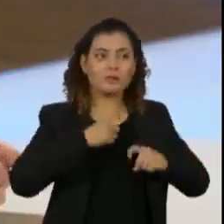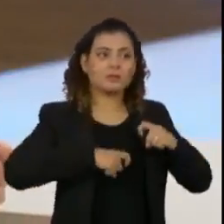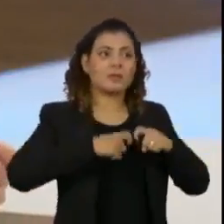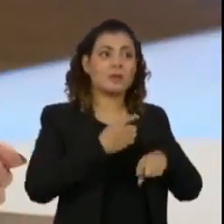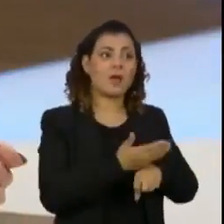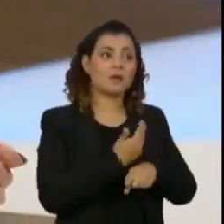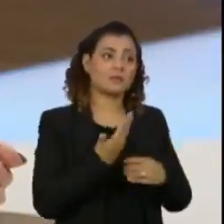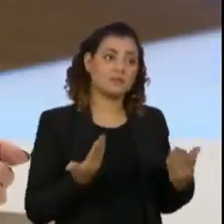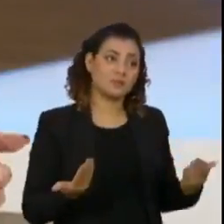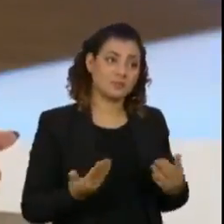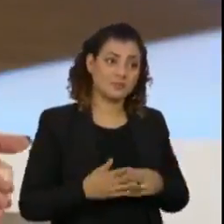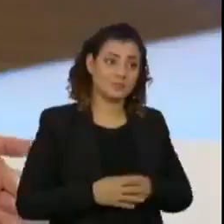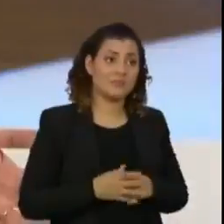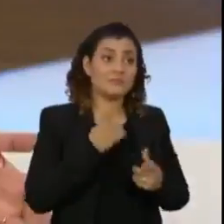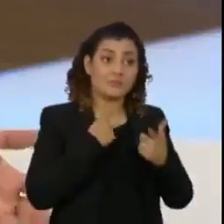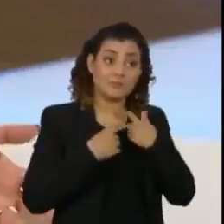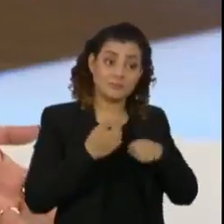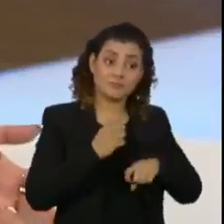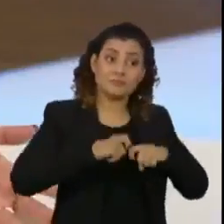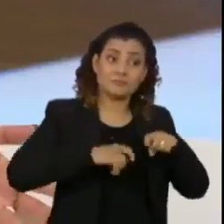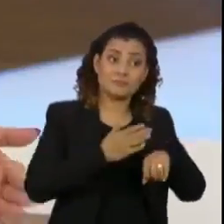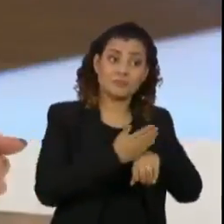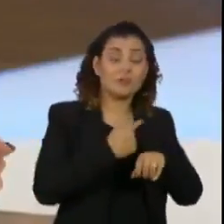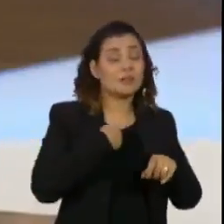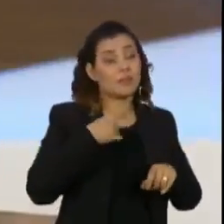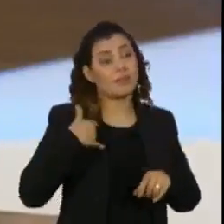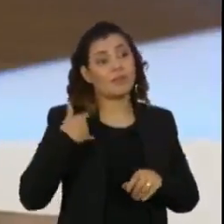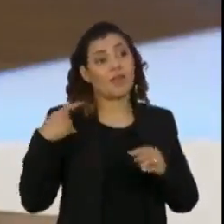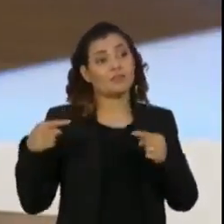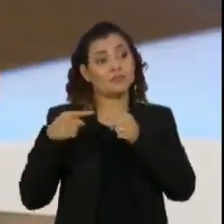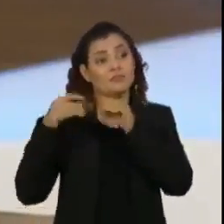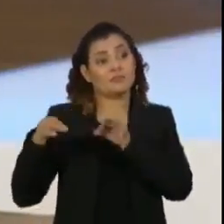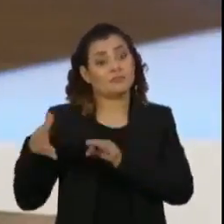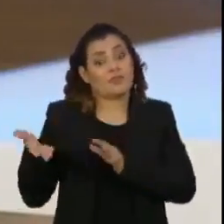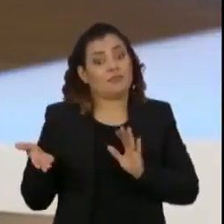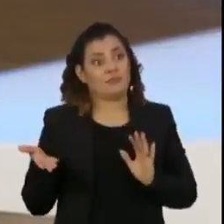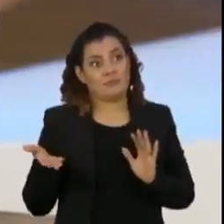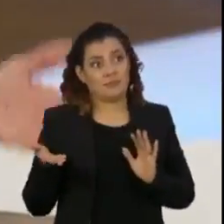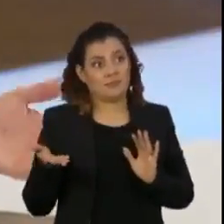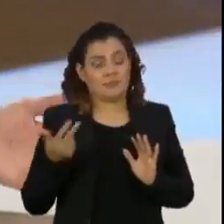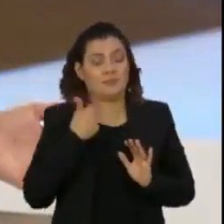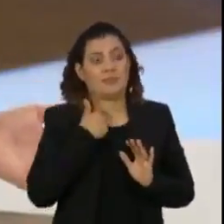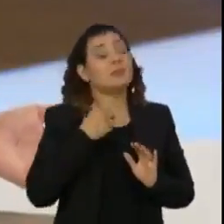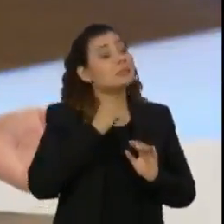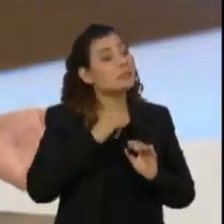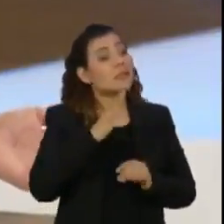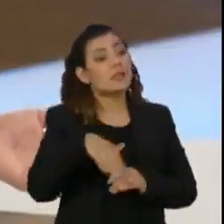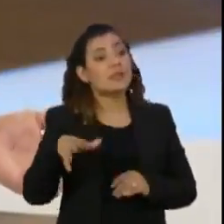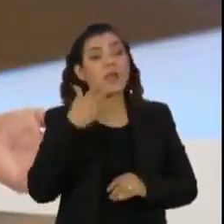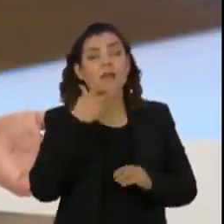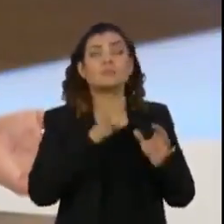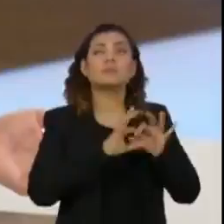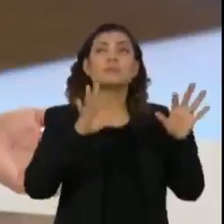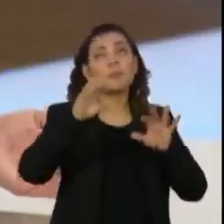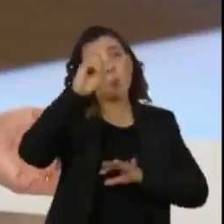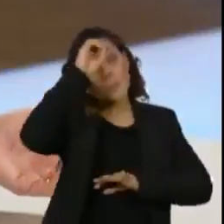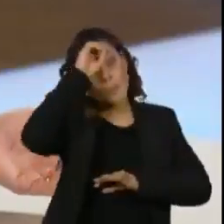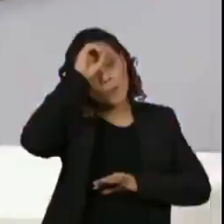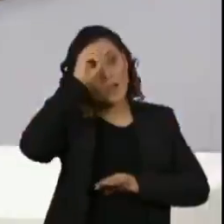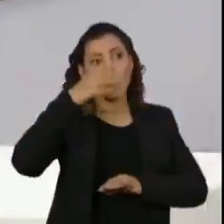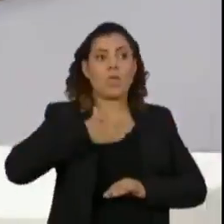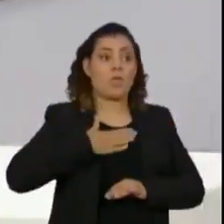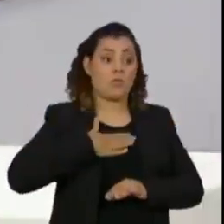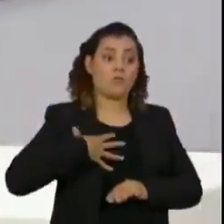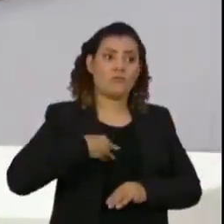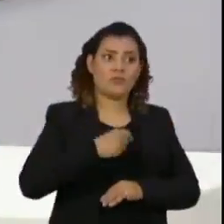do tempo. E eu acho que isso tem uma idade. Acho que a criança tem que ser quanto mais tempo ela for criança, melhor. Isso eu estou falando como